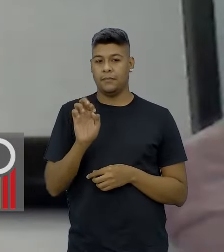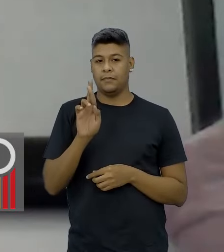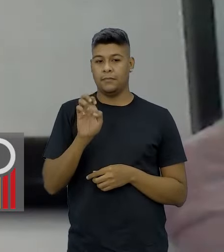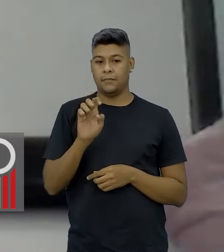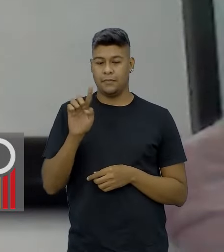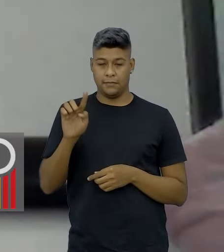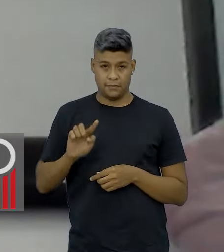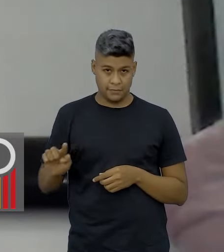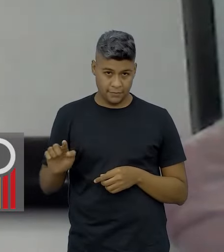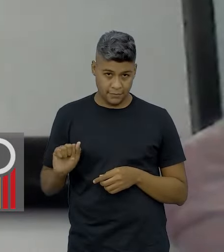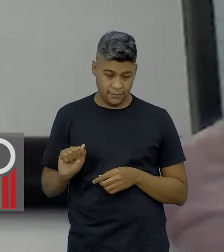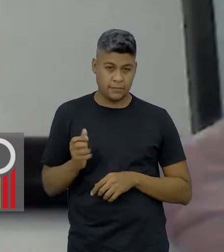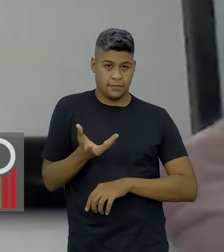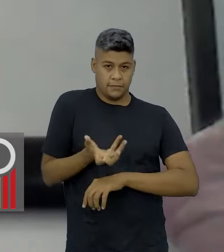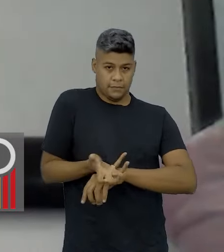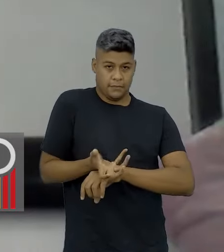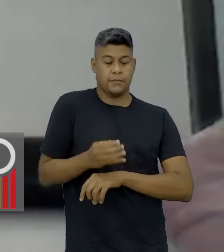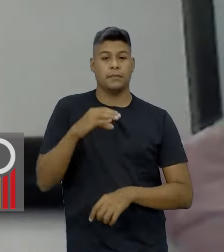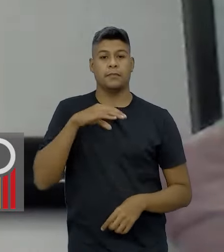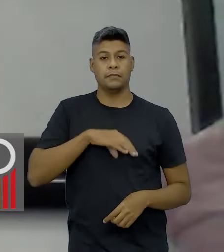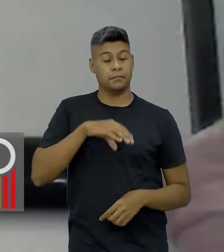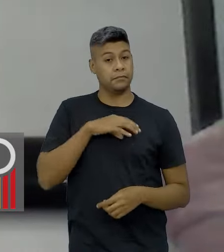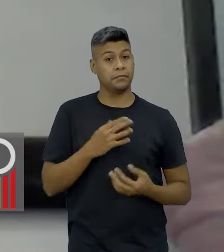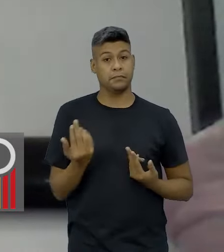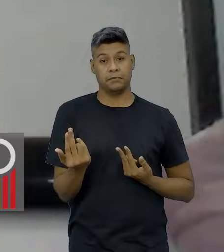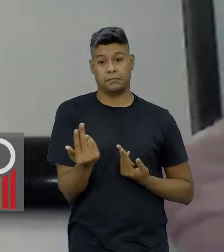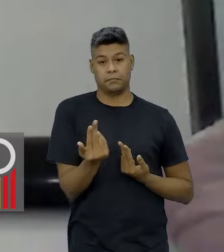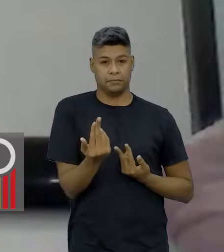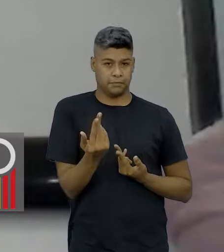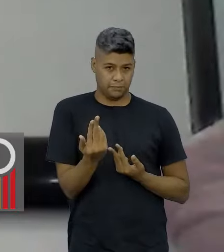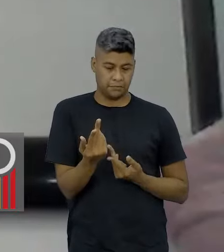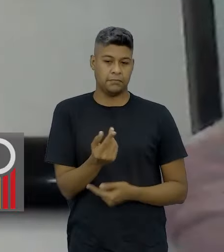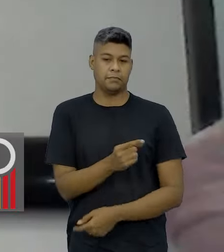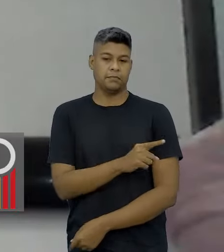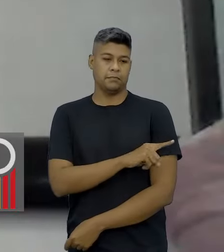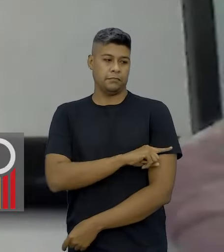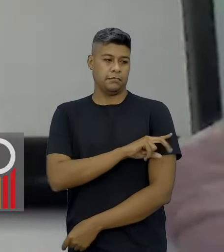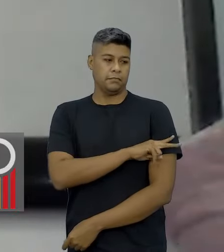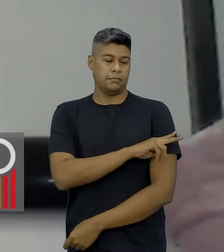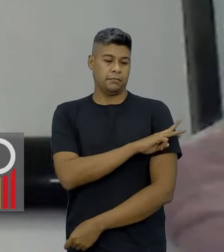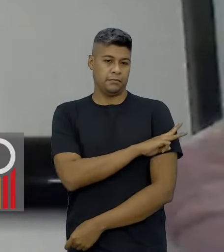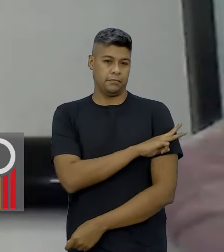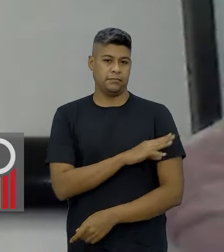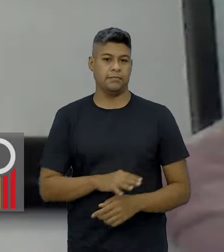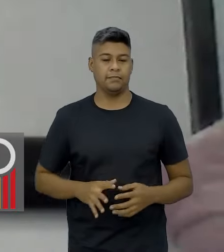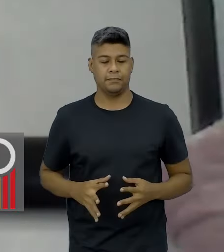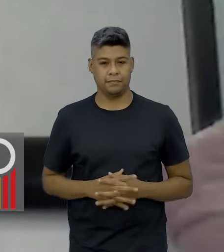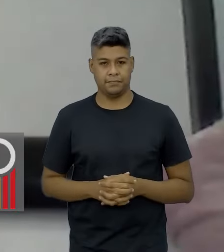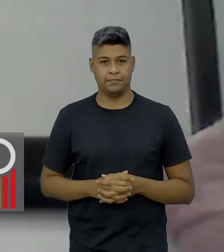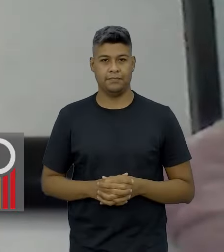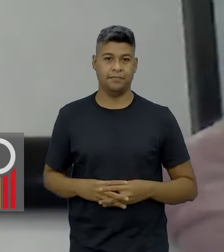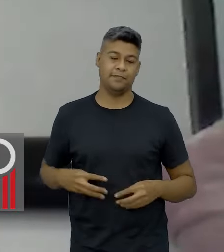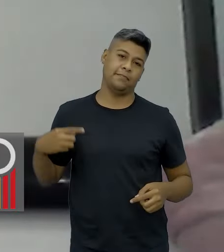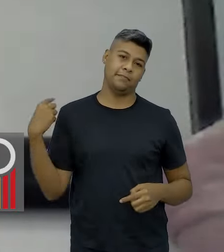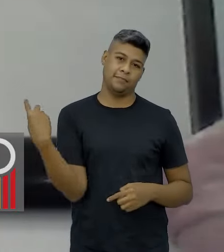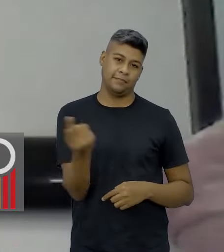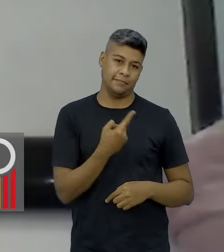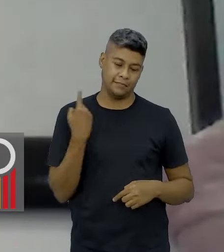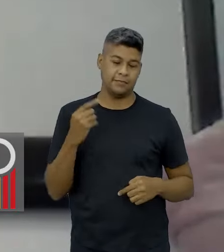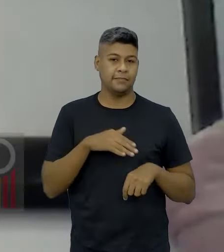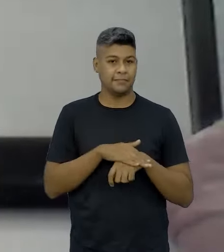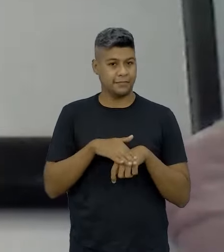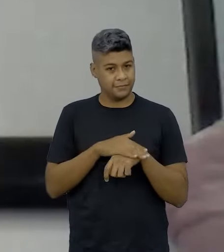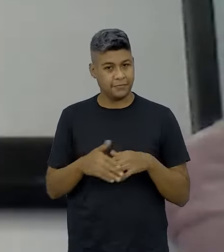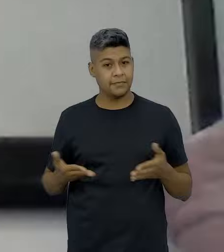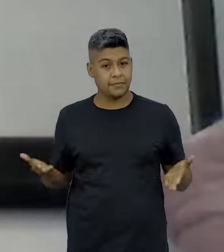língua portuguesa e, assim como vocês, atuo nos anos iniciais. Essa nossa conversa hoje, ela